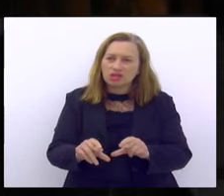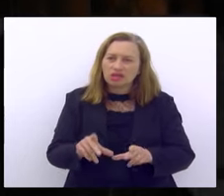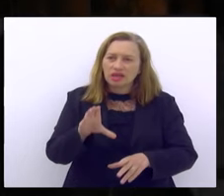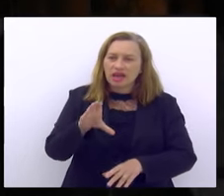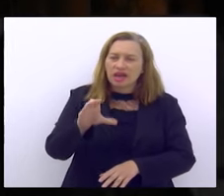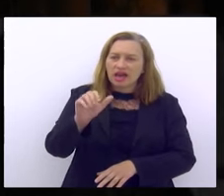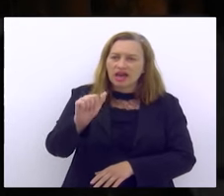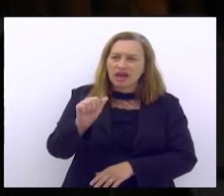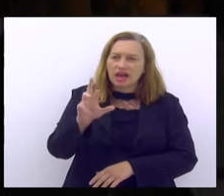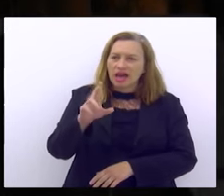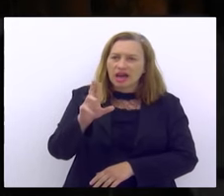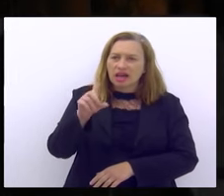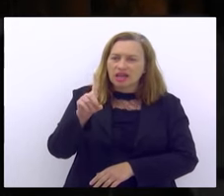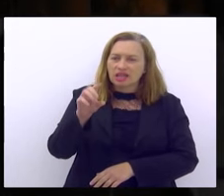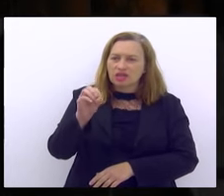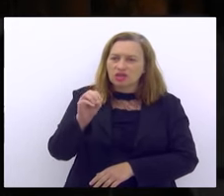cardiopata,